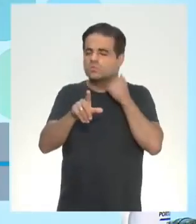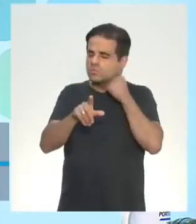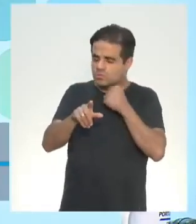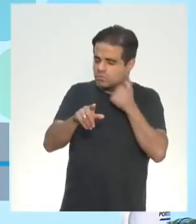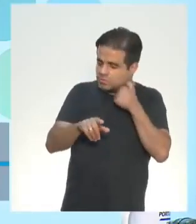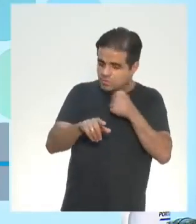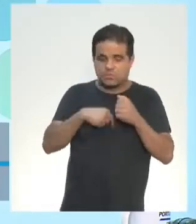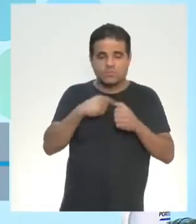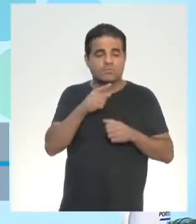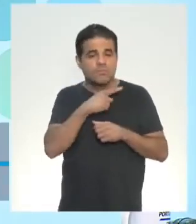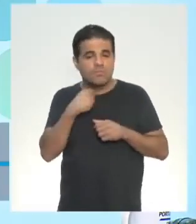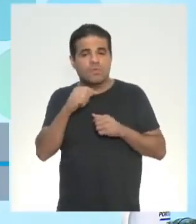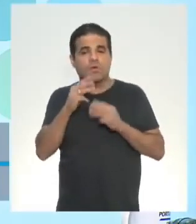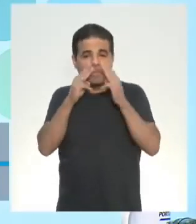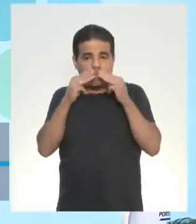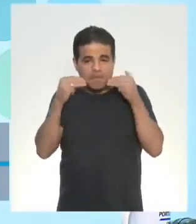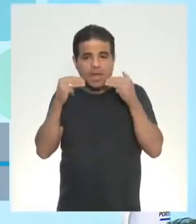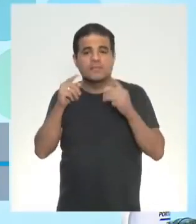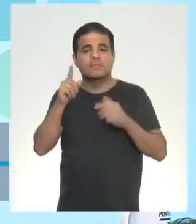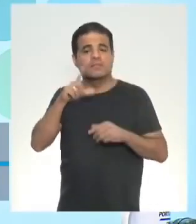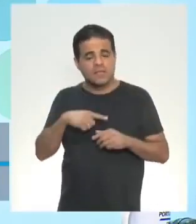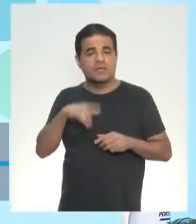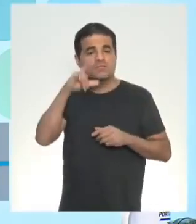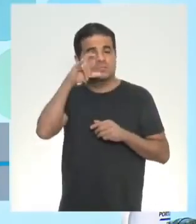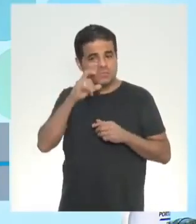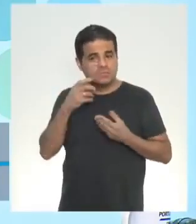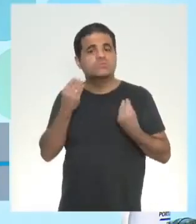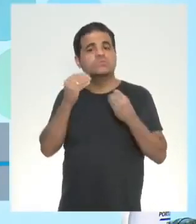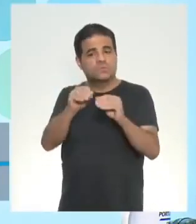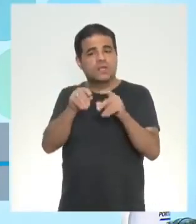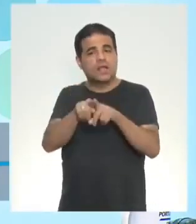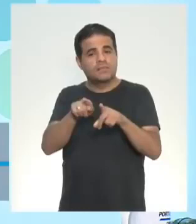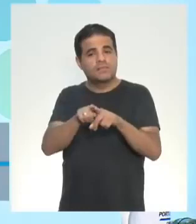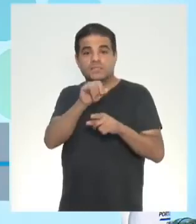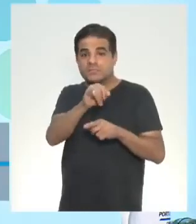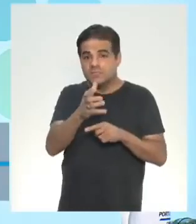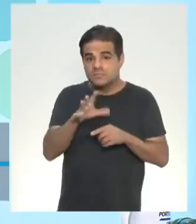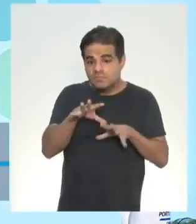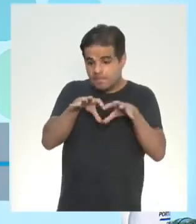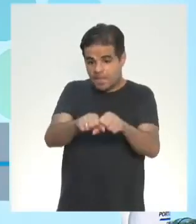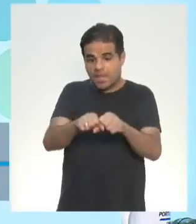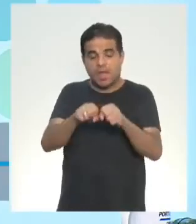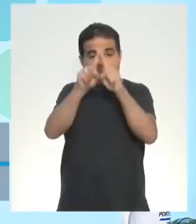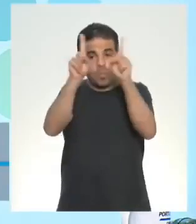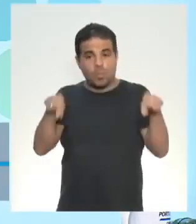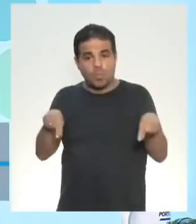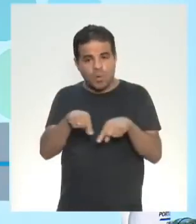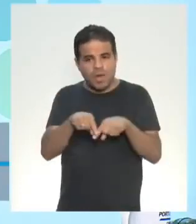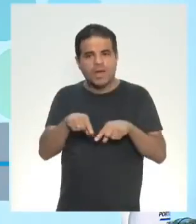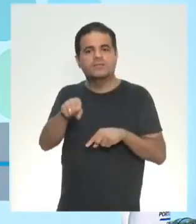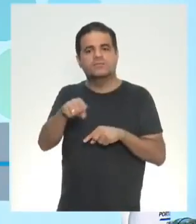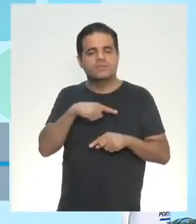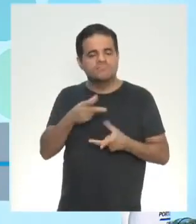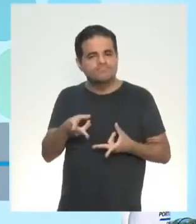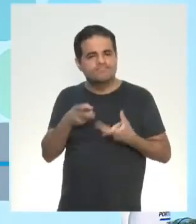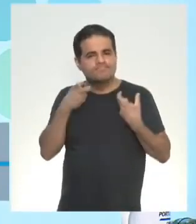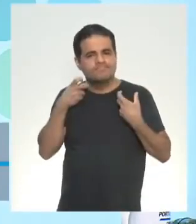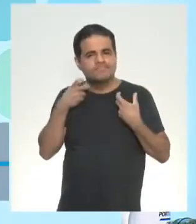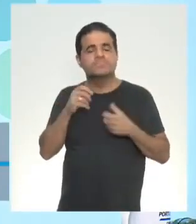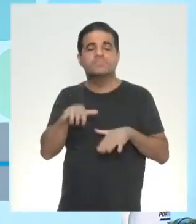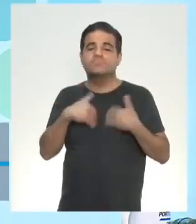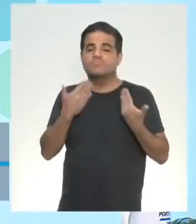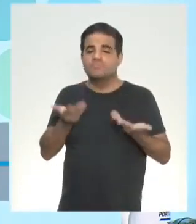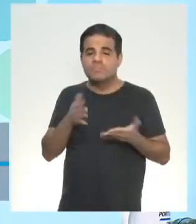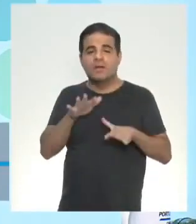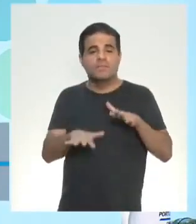Marat, que também, se vocês pegarem, tem lá no Instagram, eu coloquei lá. Se vocês pegarem o quadro, vocês vão perceber que, apesar